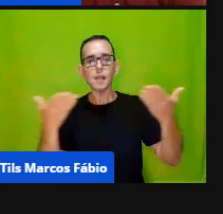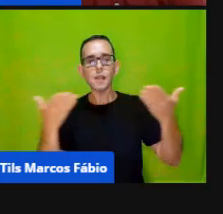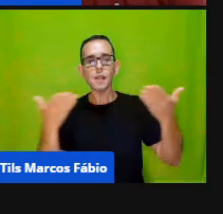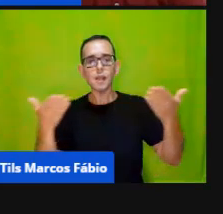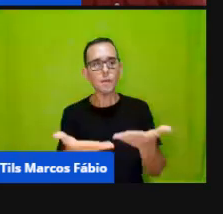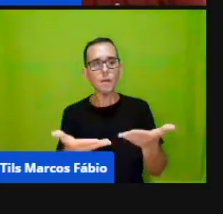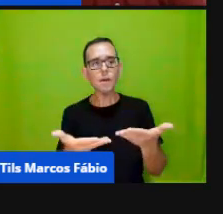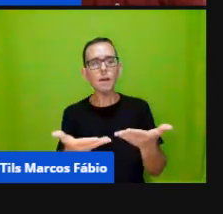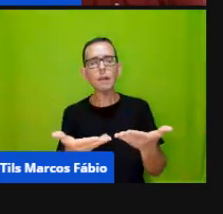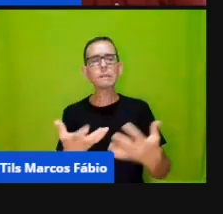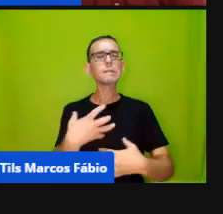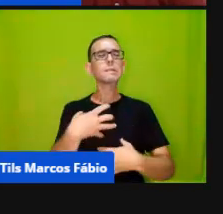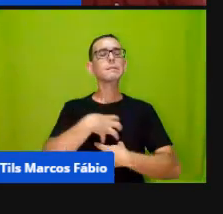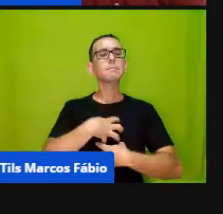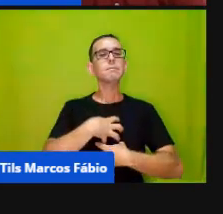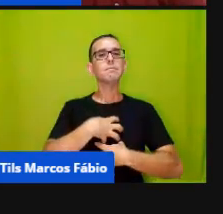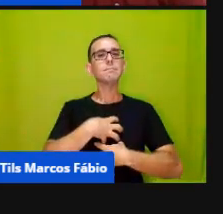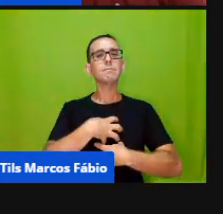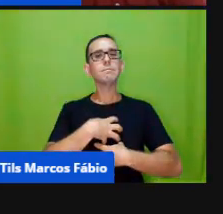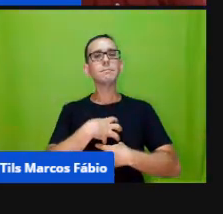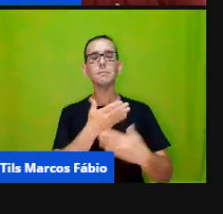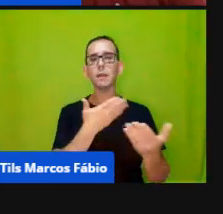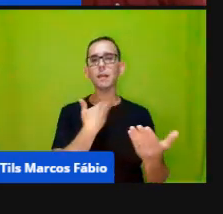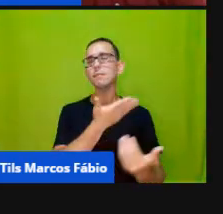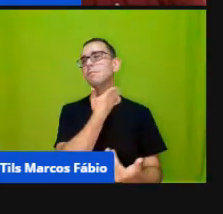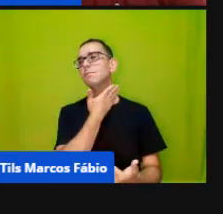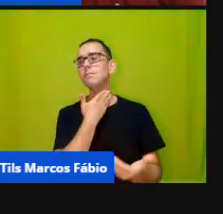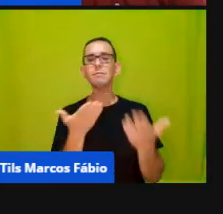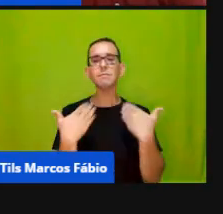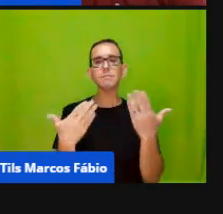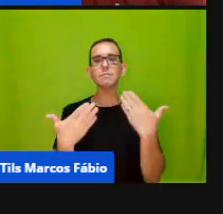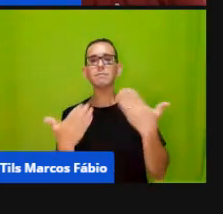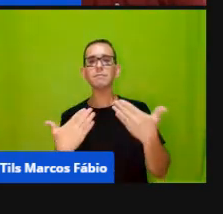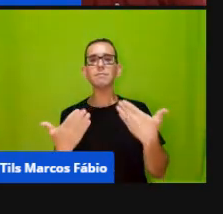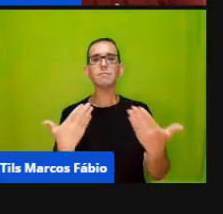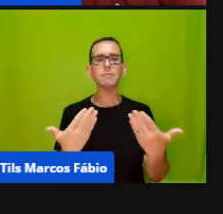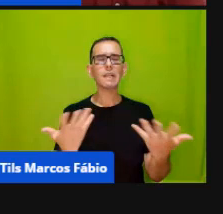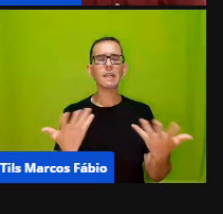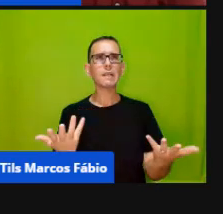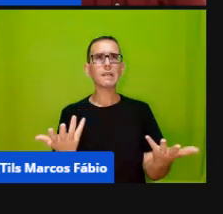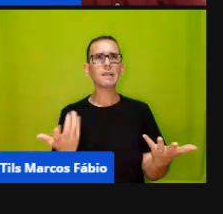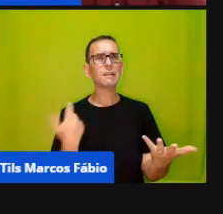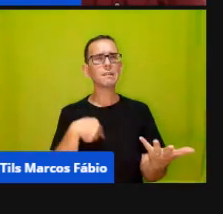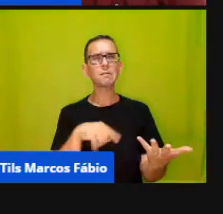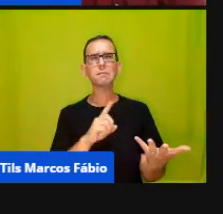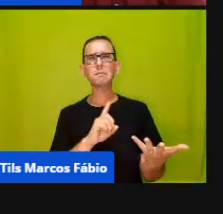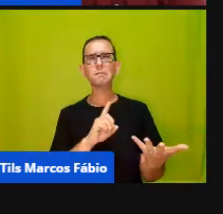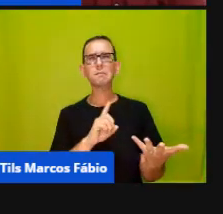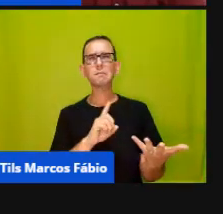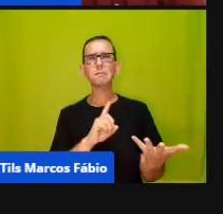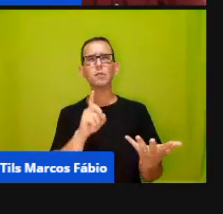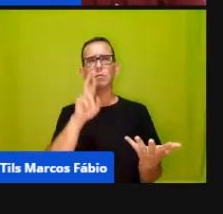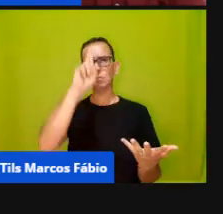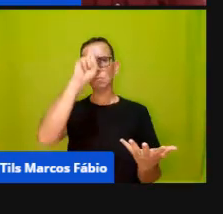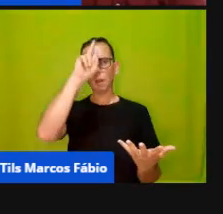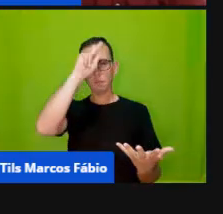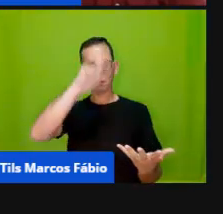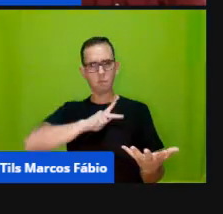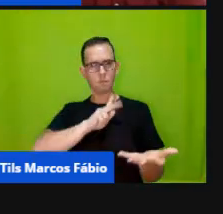uma forma de bate-papo. Não sou nenhum dono da verdade, não